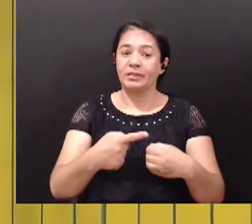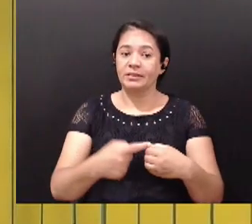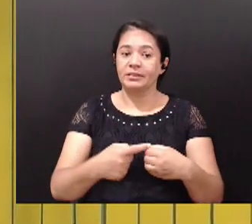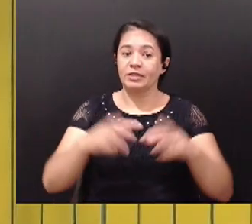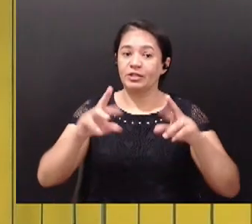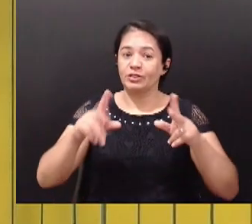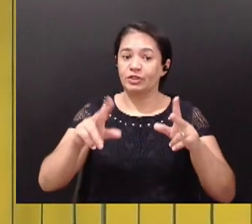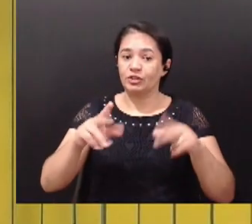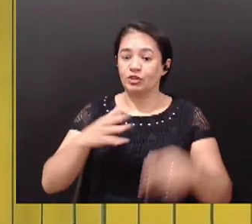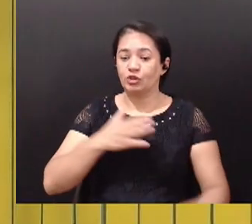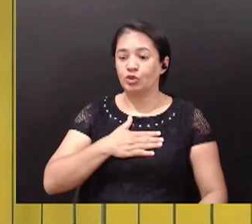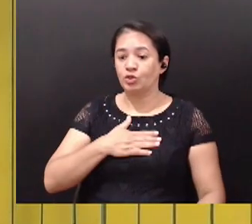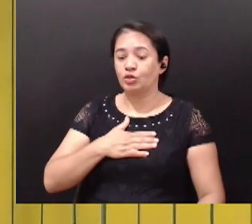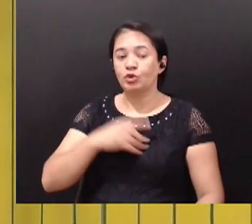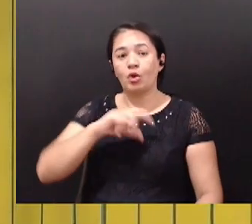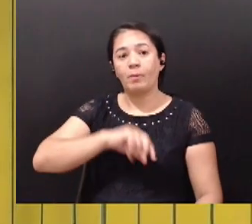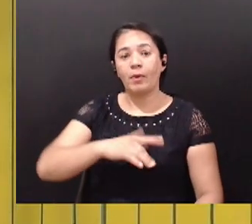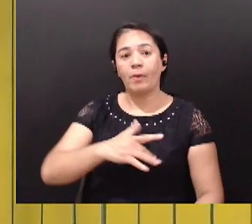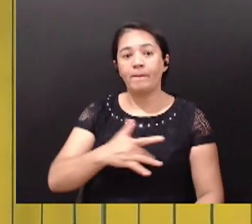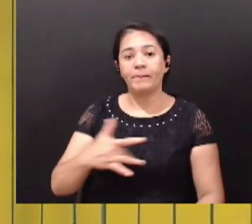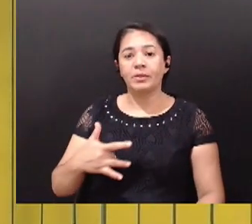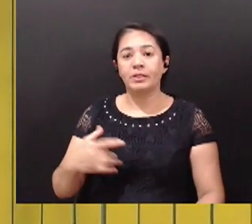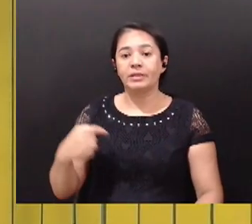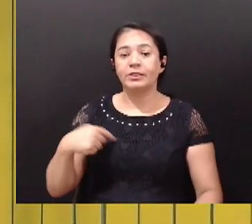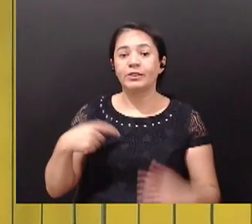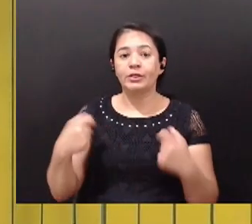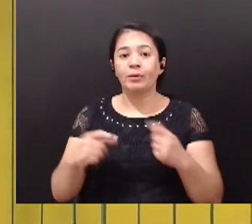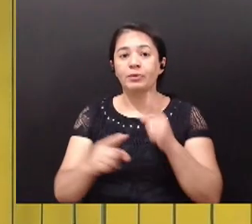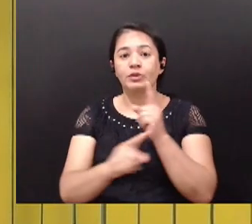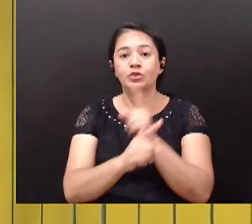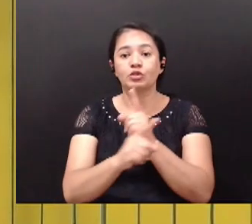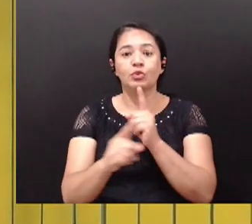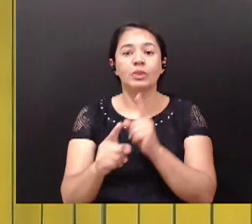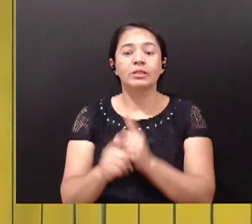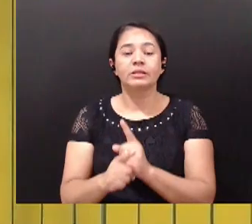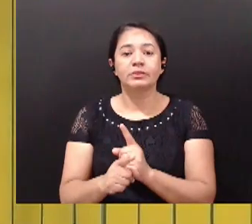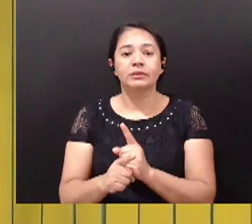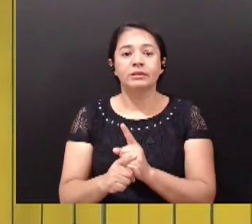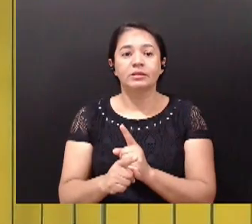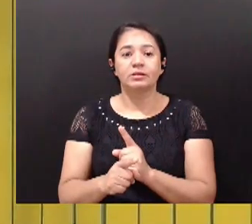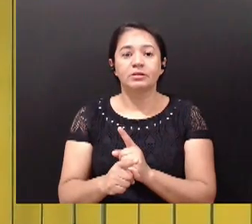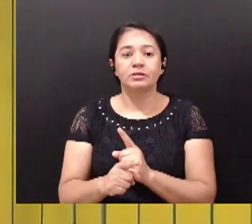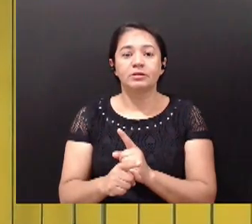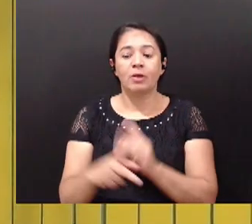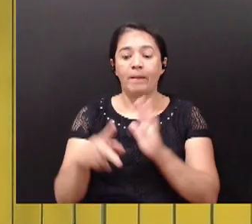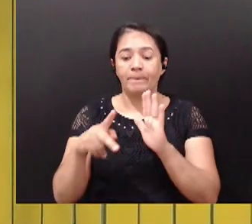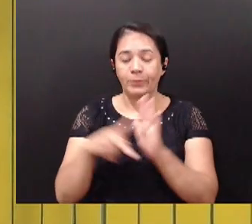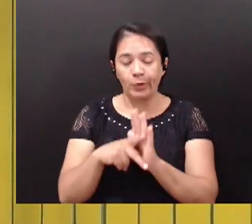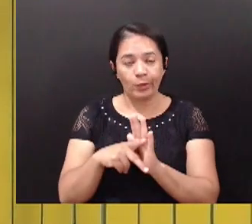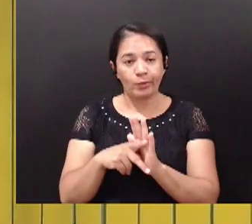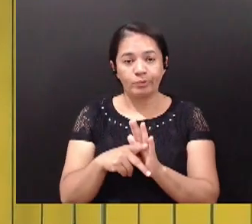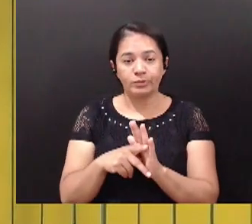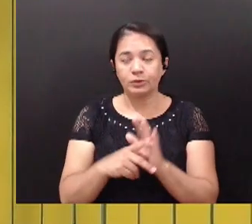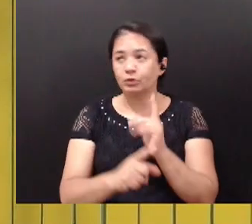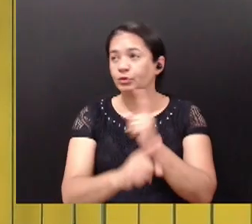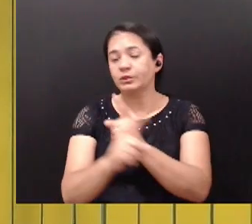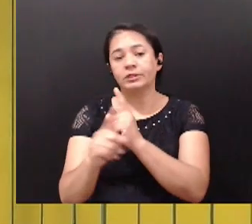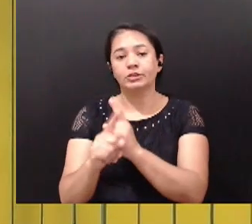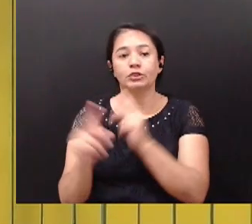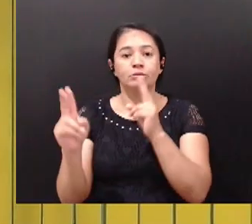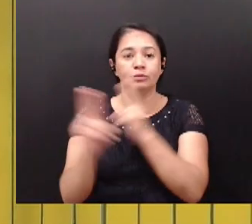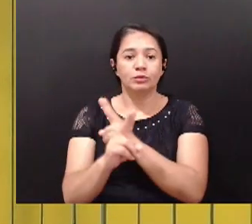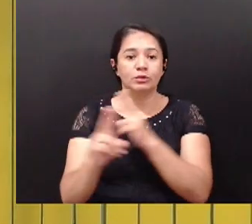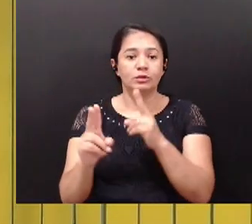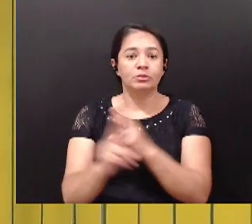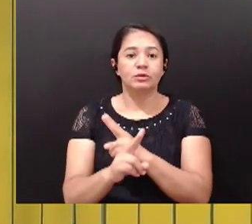plano, e eu preciso de um atendimento, né, específico aí, um atendimento de urgência e